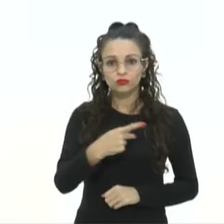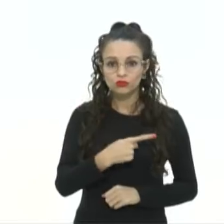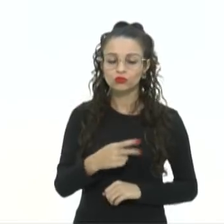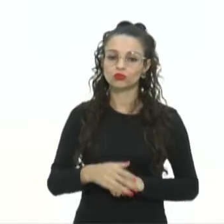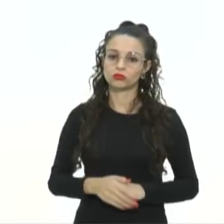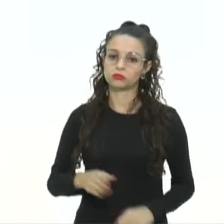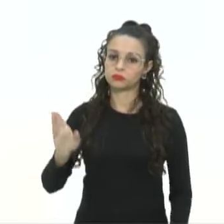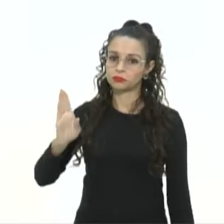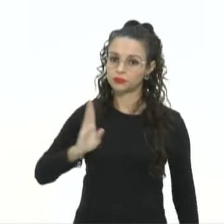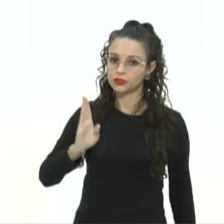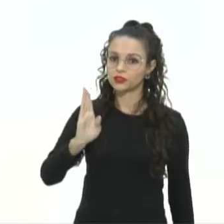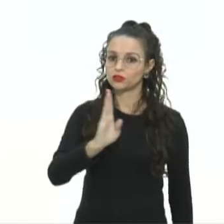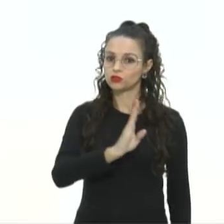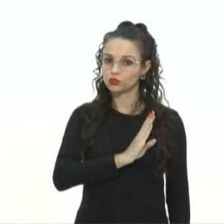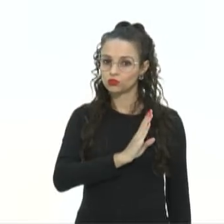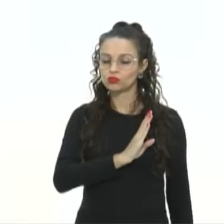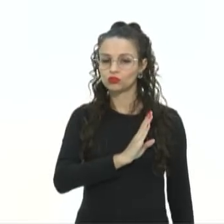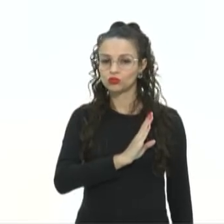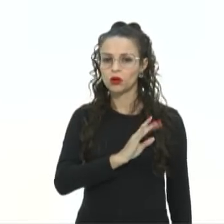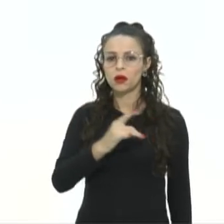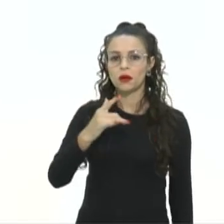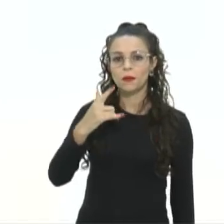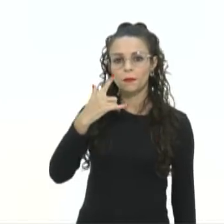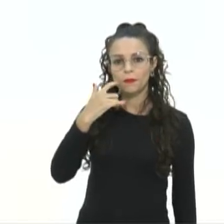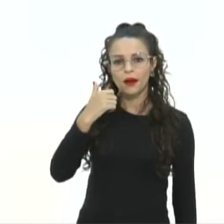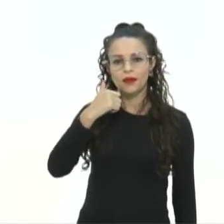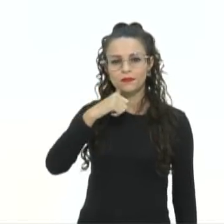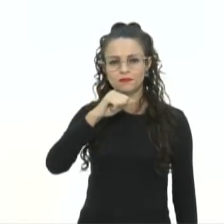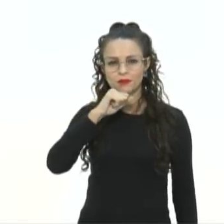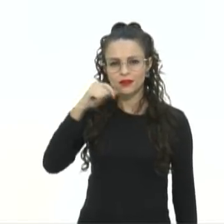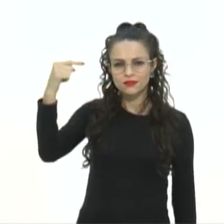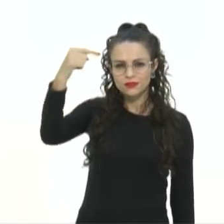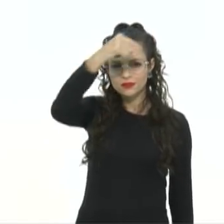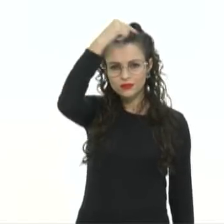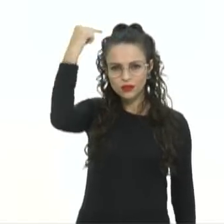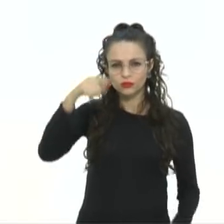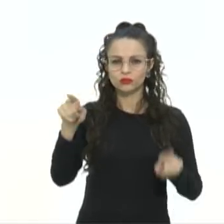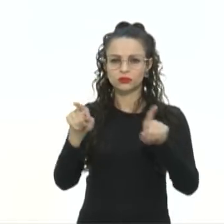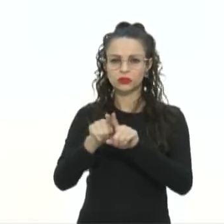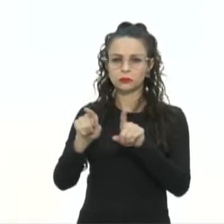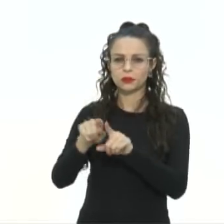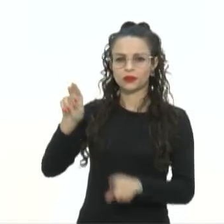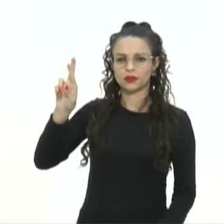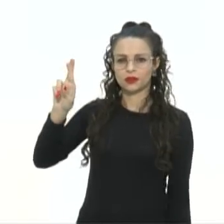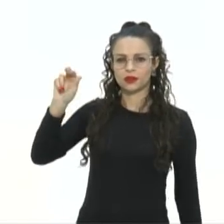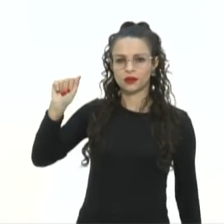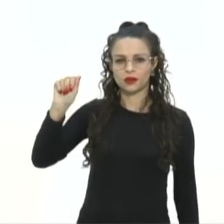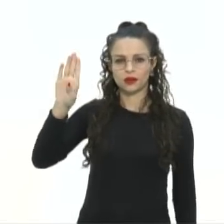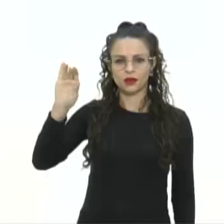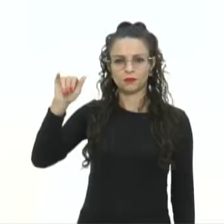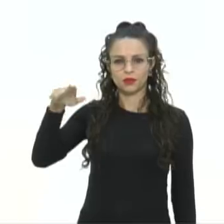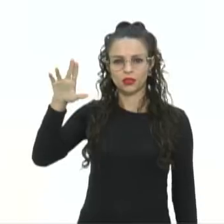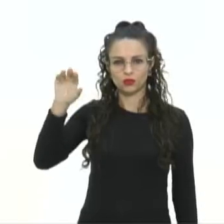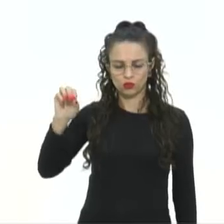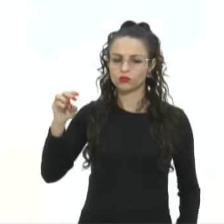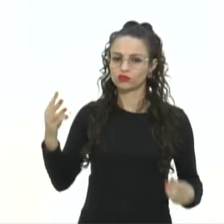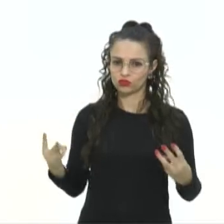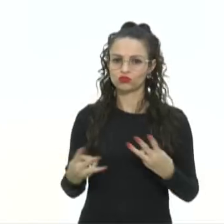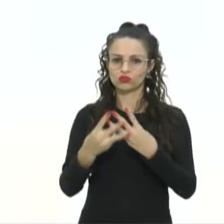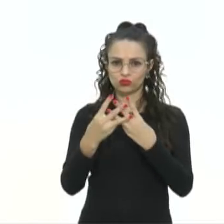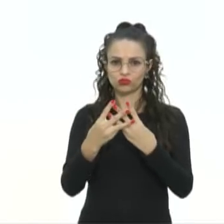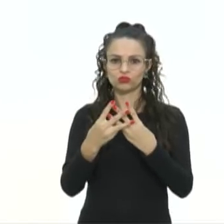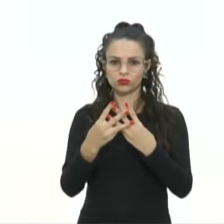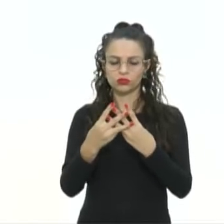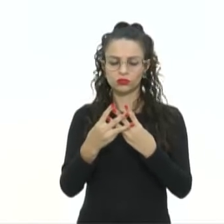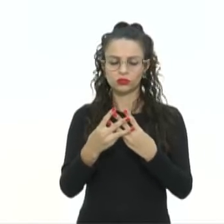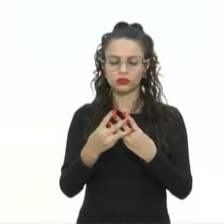ser bispos, podem ser pais e mães de santo, rabinos, que seria dos judeus, pais e mães de santos